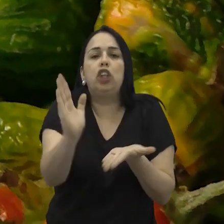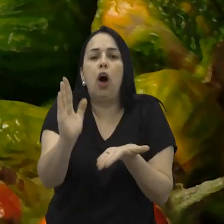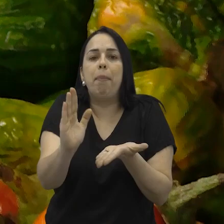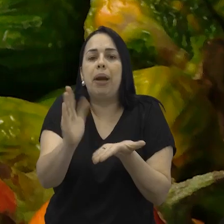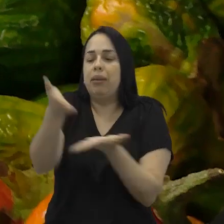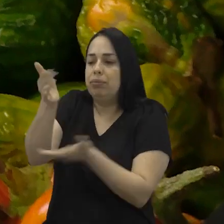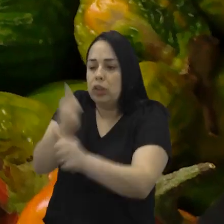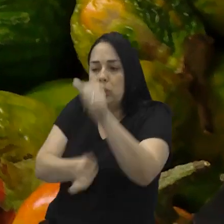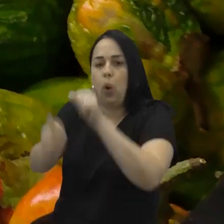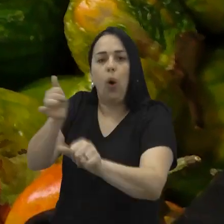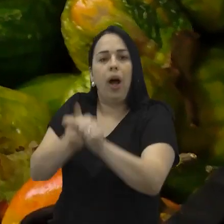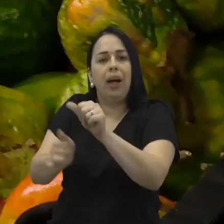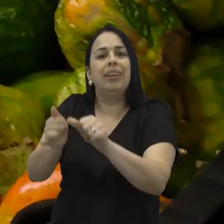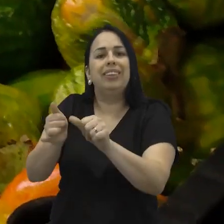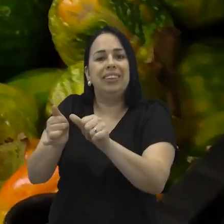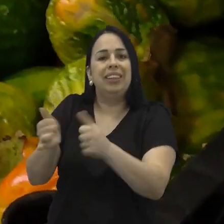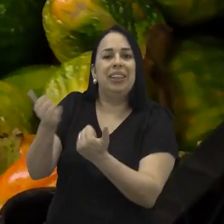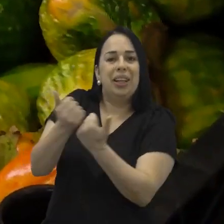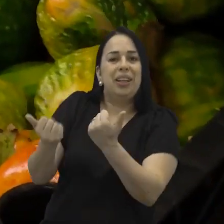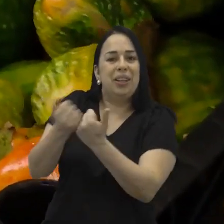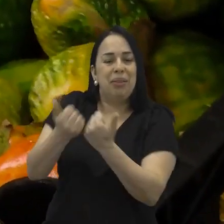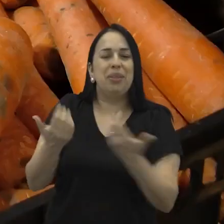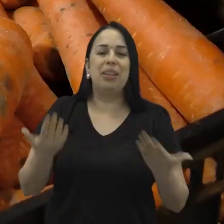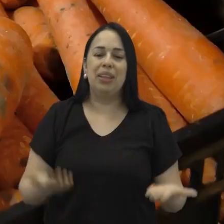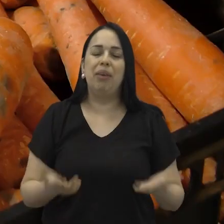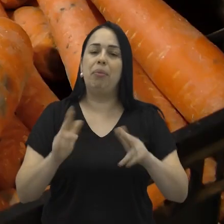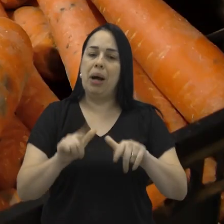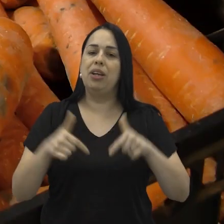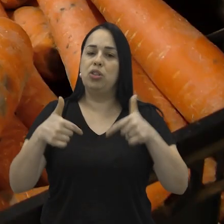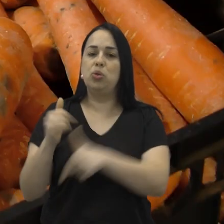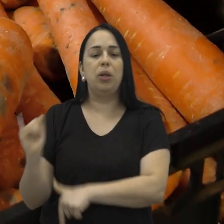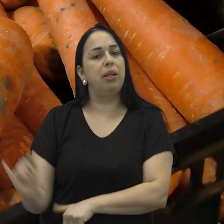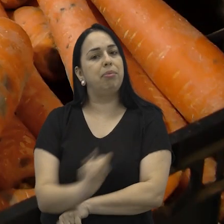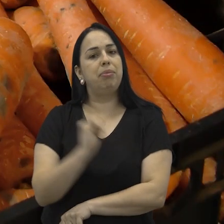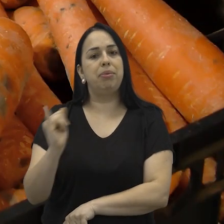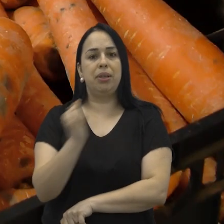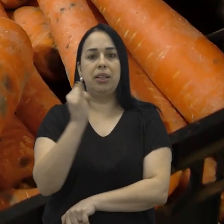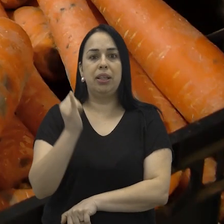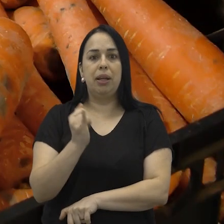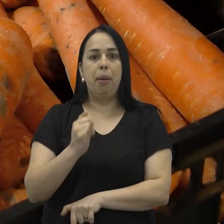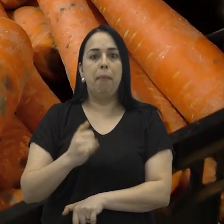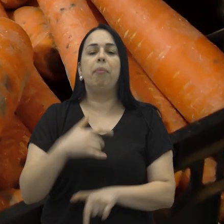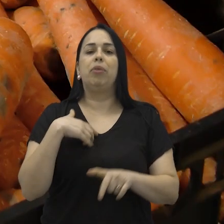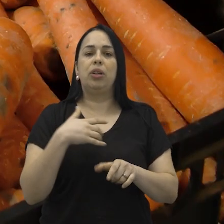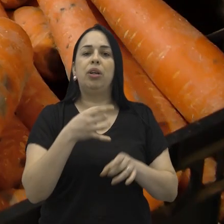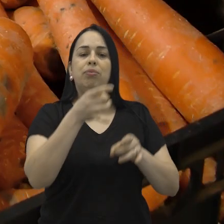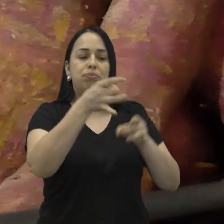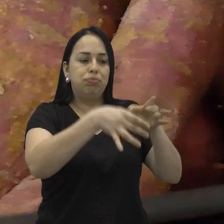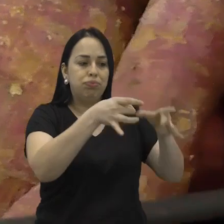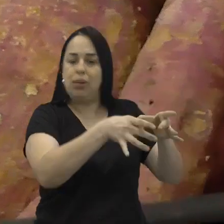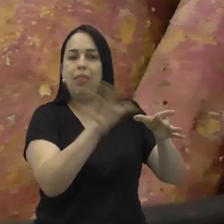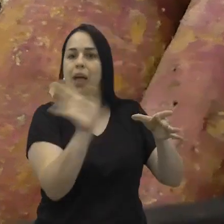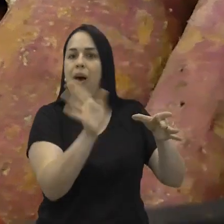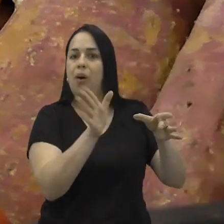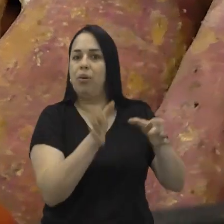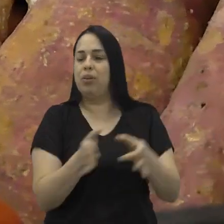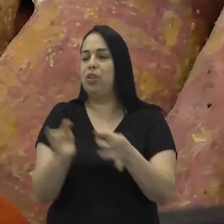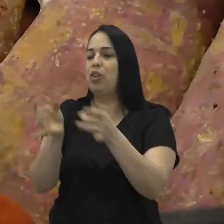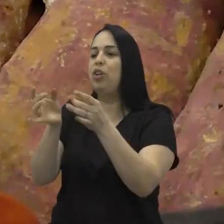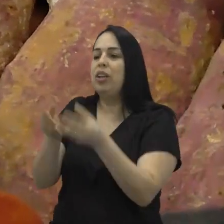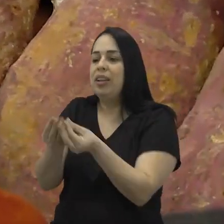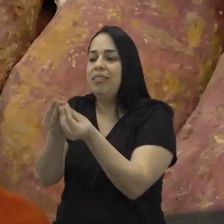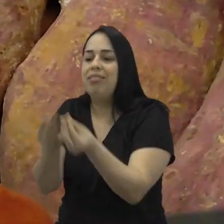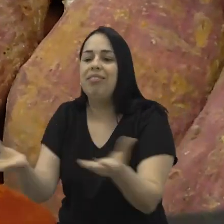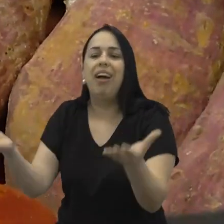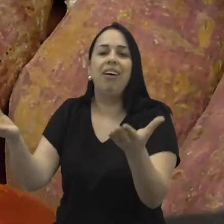ou aquilo que seria descartado em boas condições também ajuda. São atitudes fundamentais para que mais alimentos sejam colocados